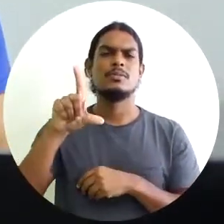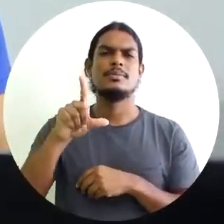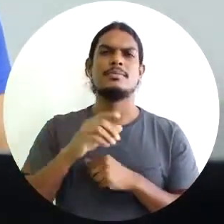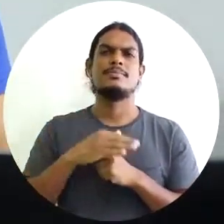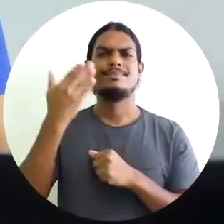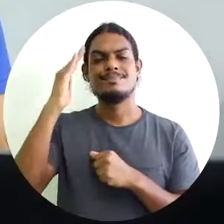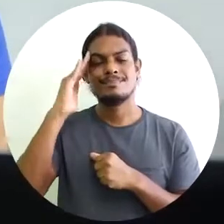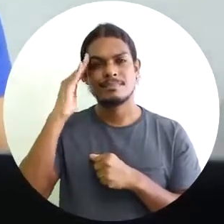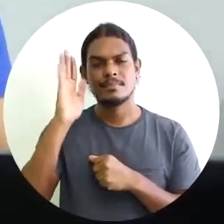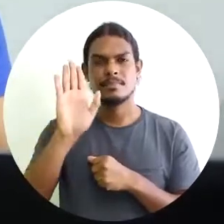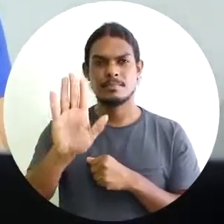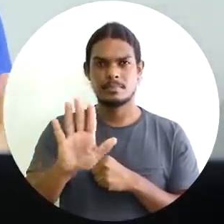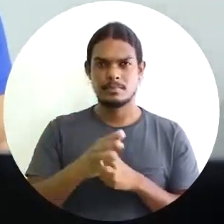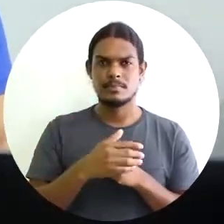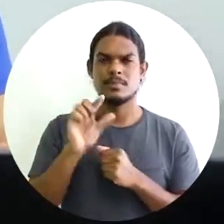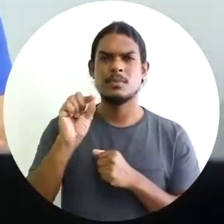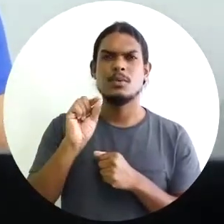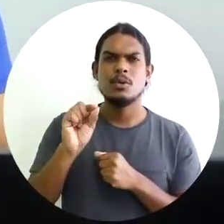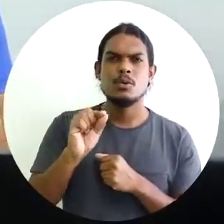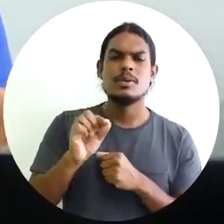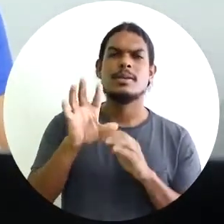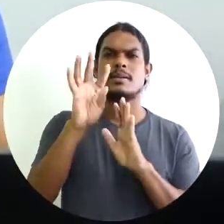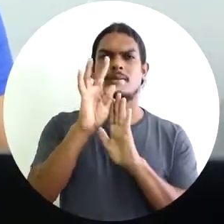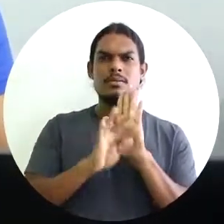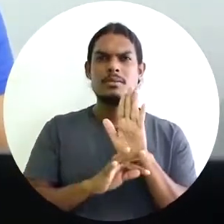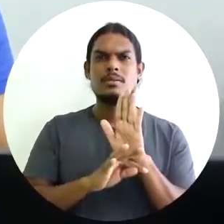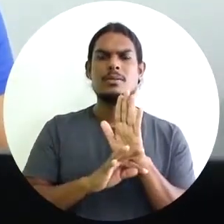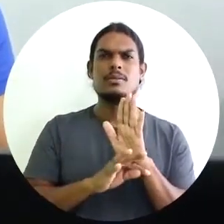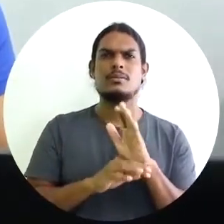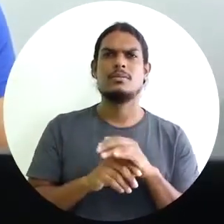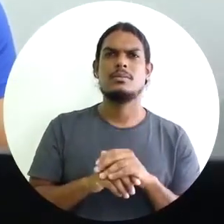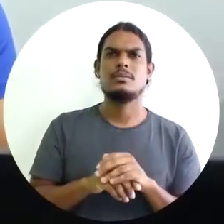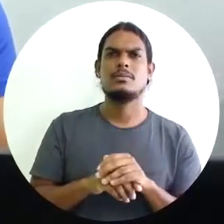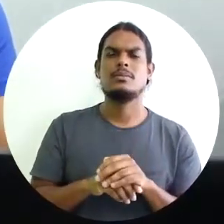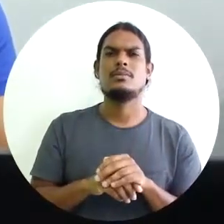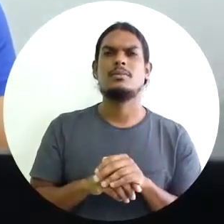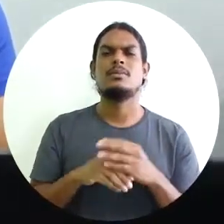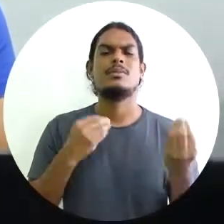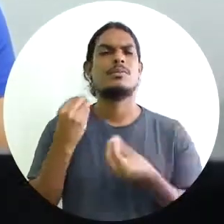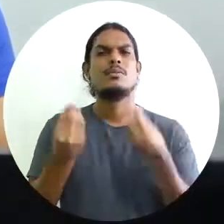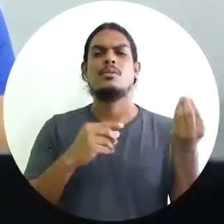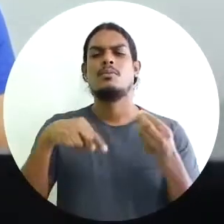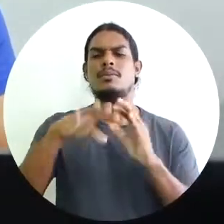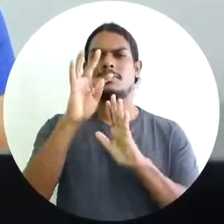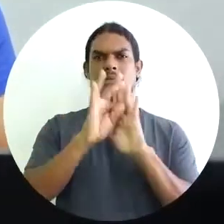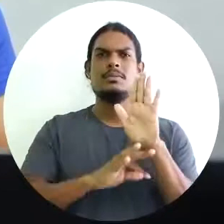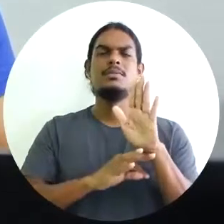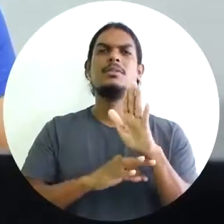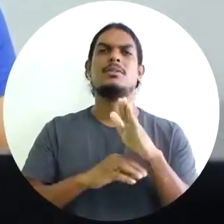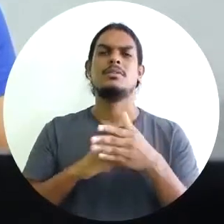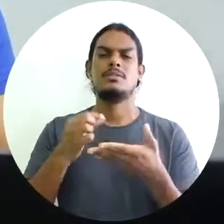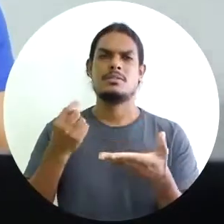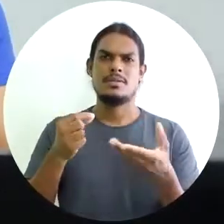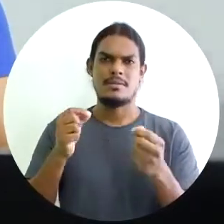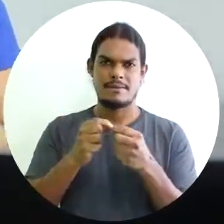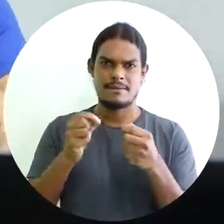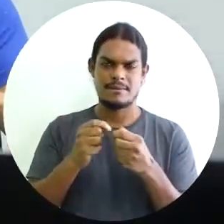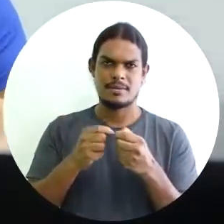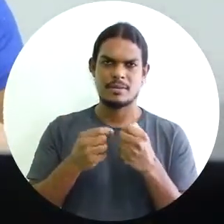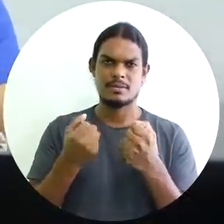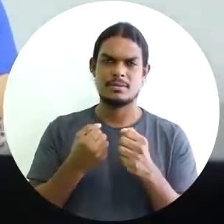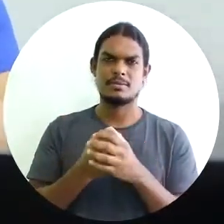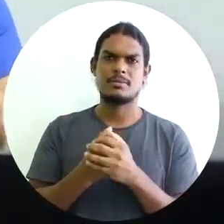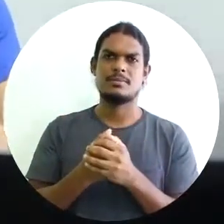ao conceito que eu quero que vocês tenham do que realmente é texto e como esse texto, ao ser produzido, ele pode